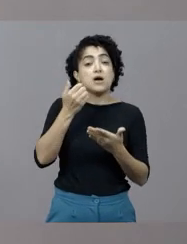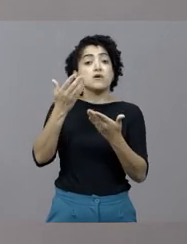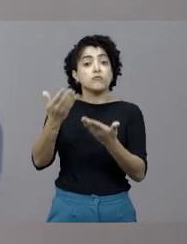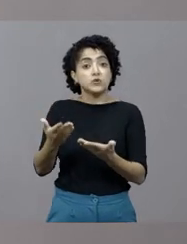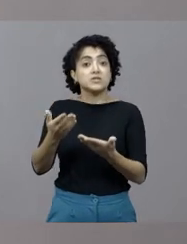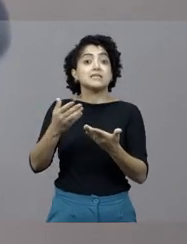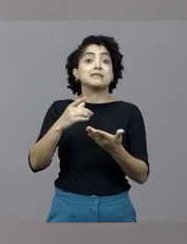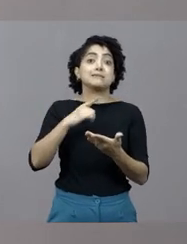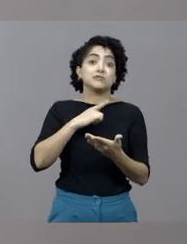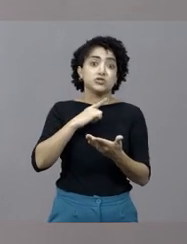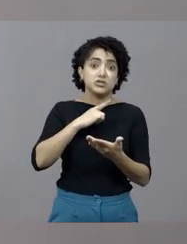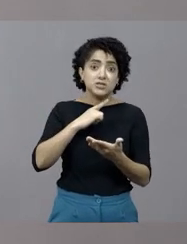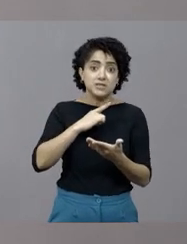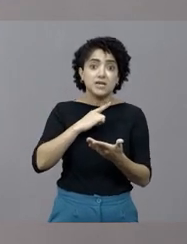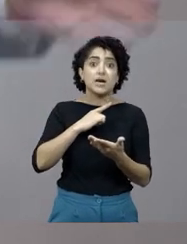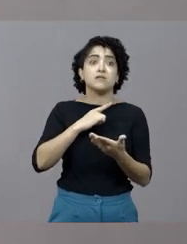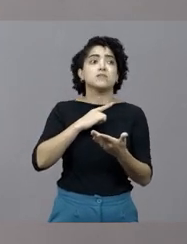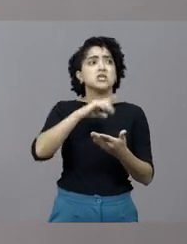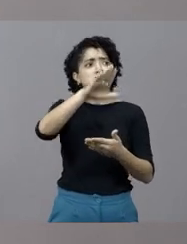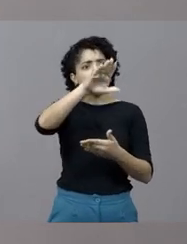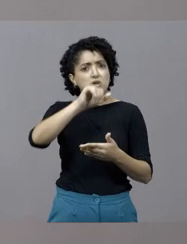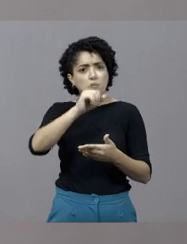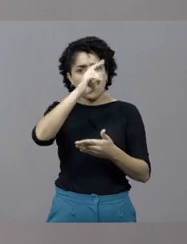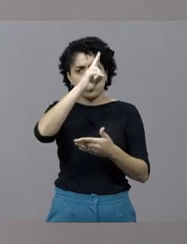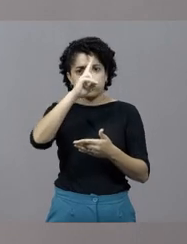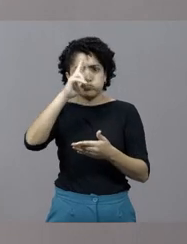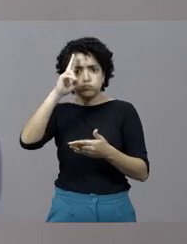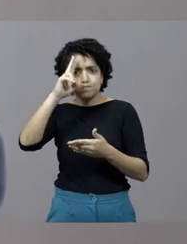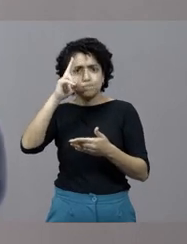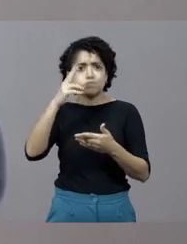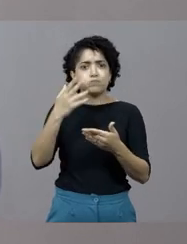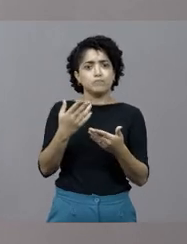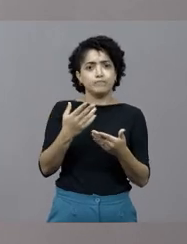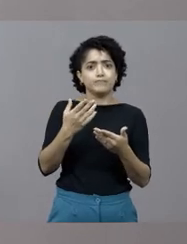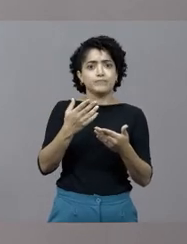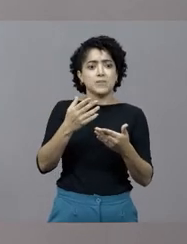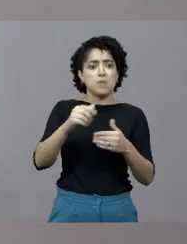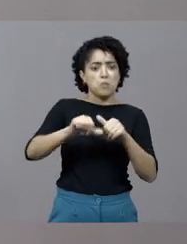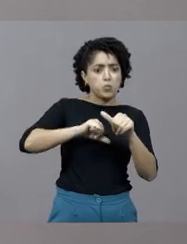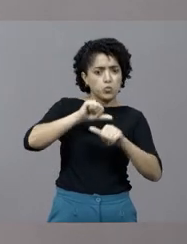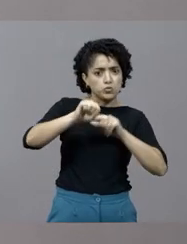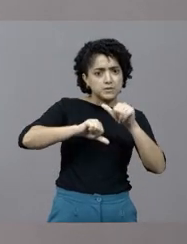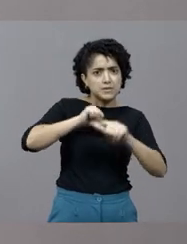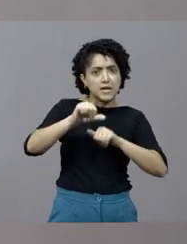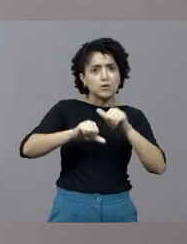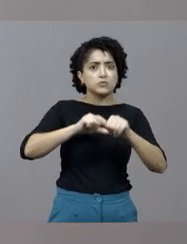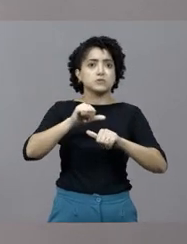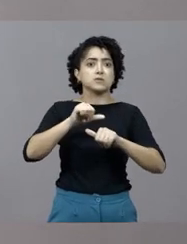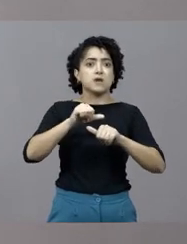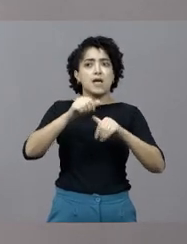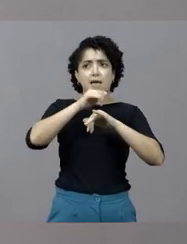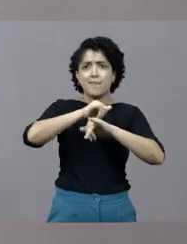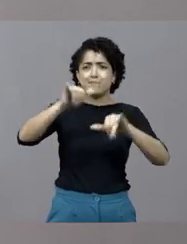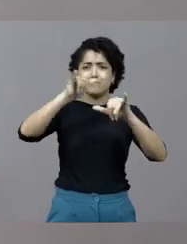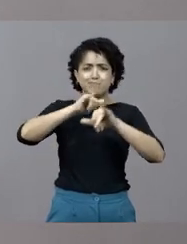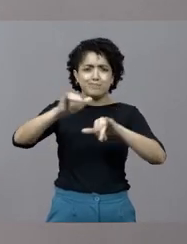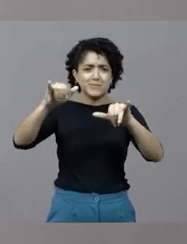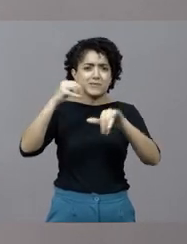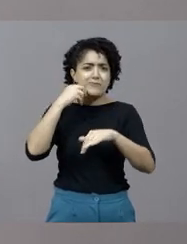ambulância, chamou um Uber para atender um paciente, tiveram que improvisar um transporte e ainda lança uma nota sem